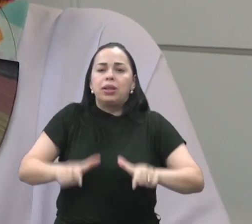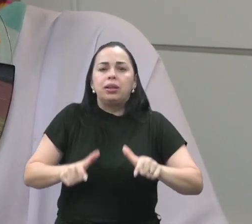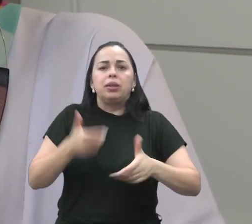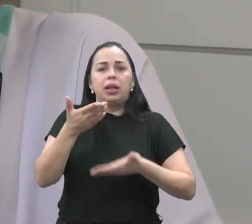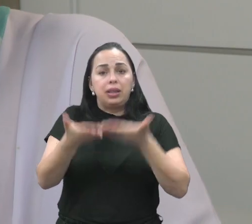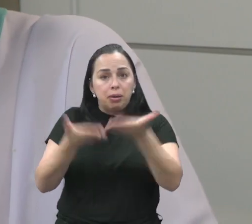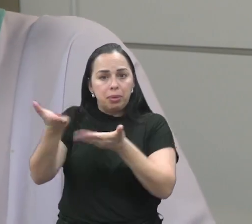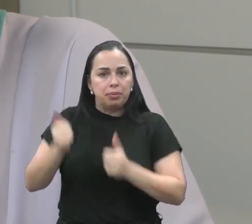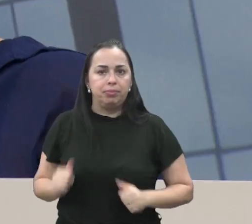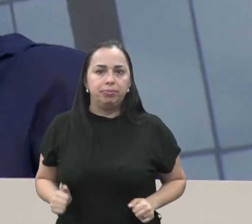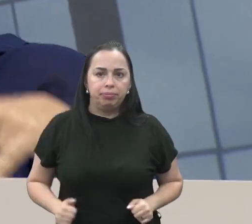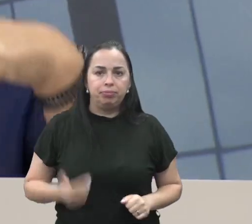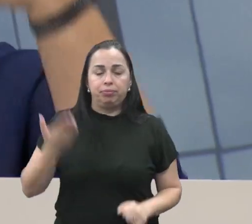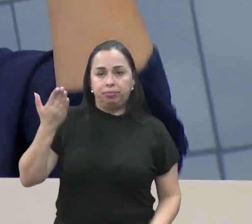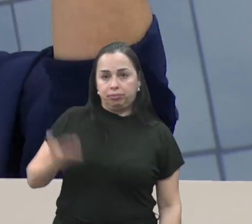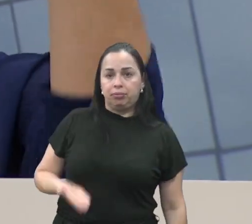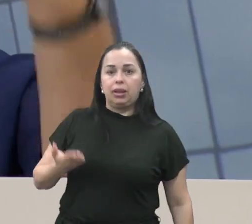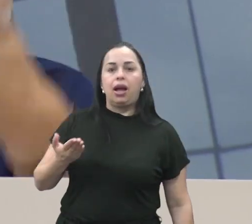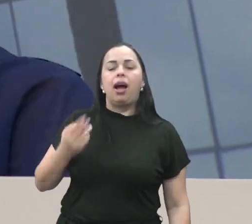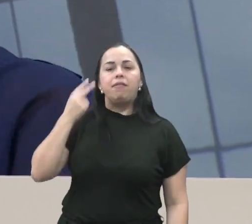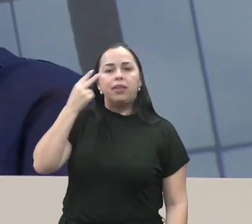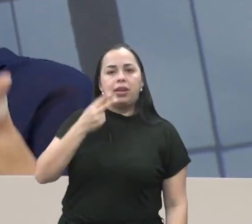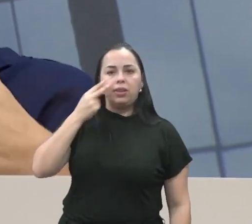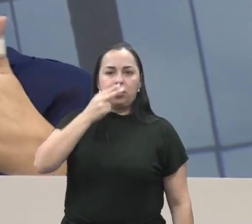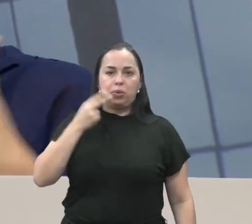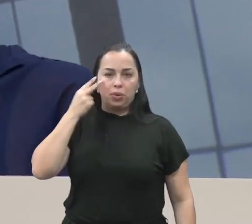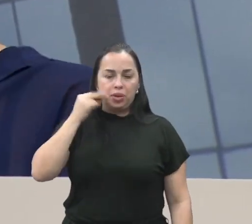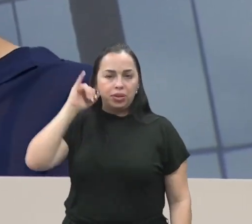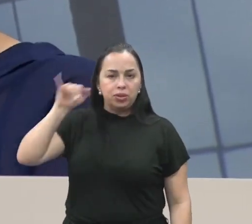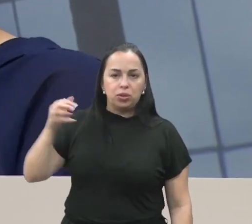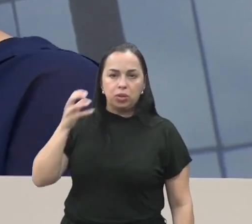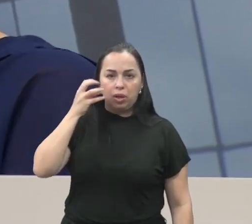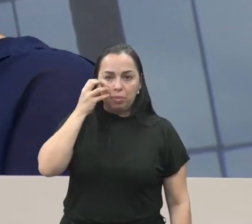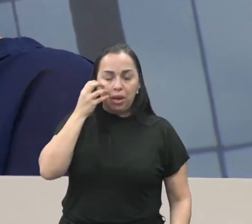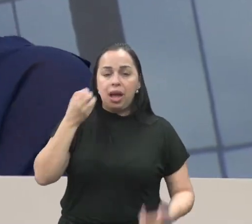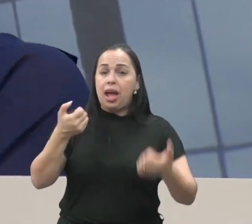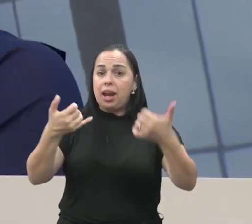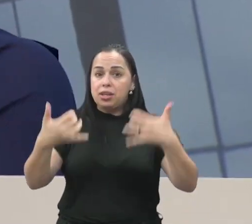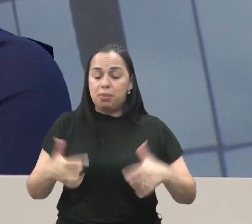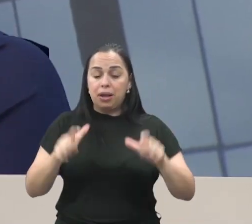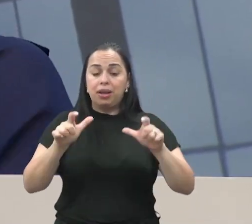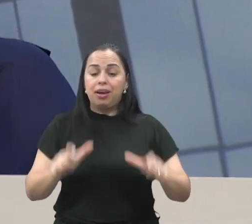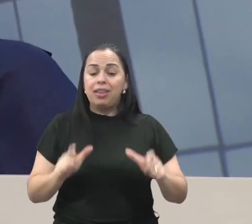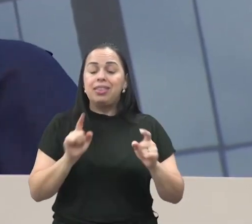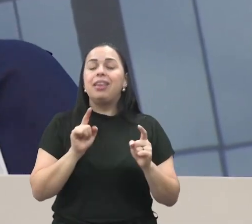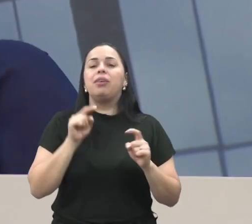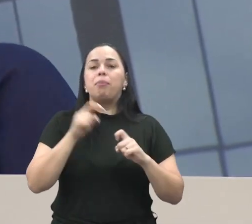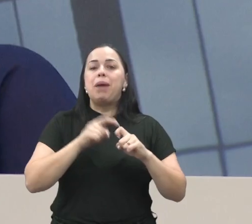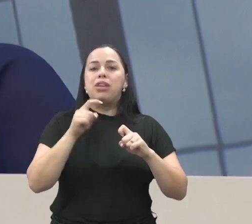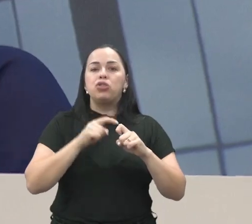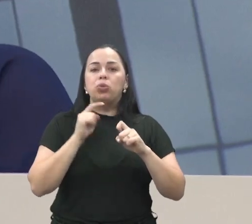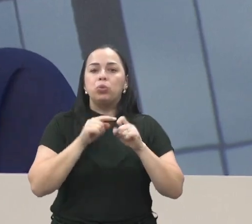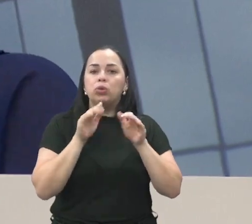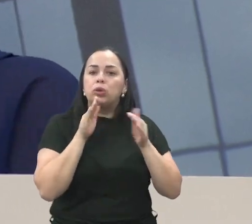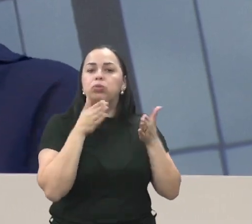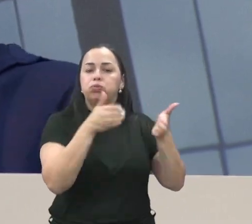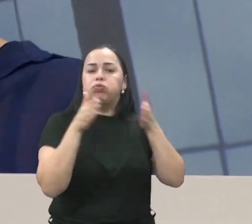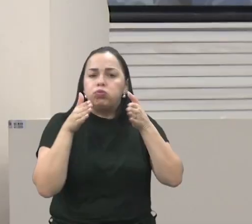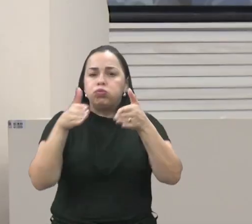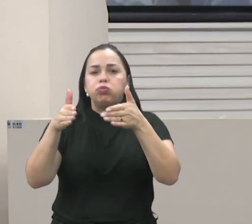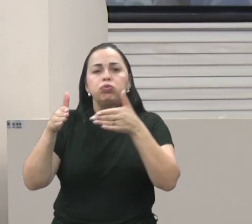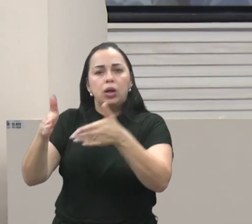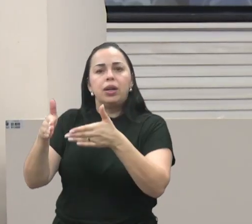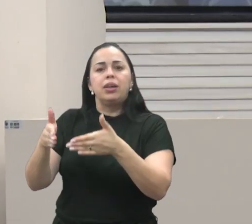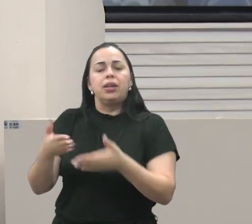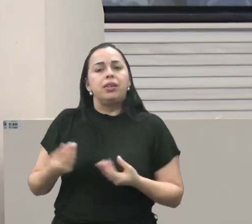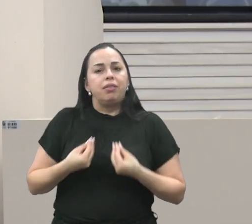de reabilitação. A vereadora Juliana Fraga afirma que o investimento vai garantir atendimento especializado a quem precisa